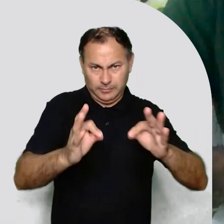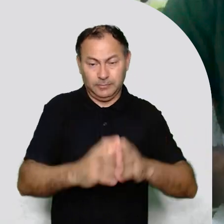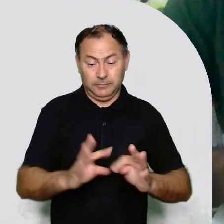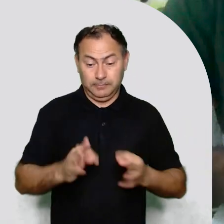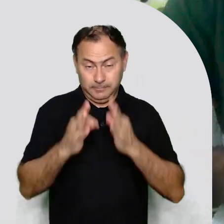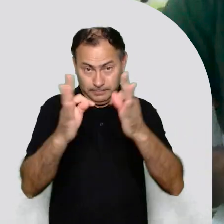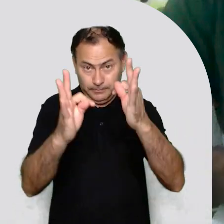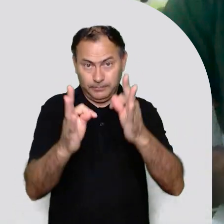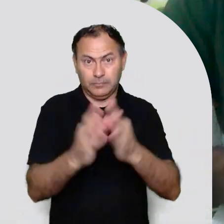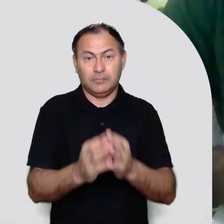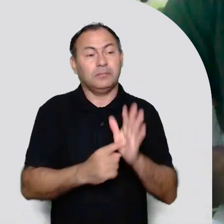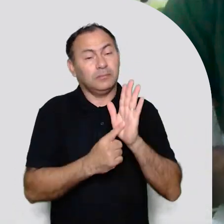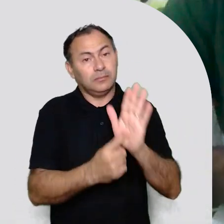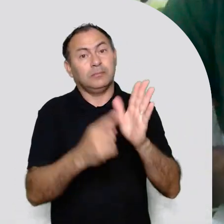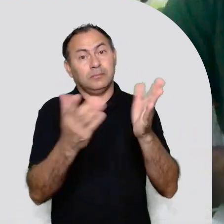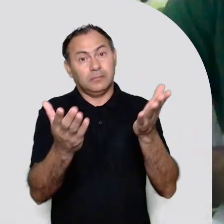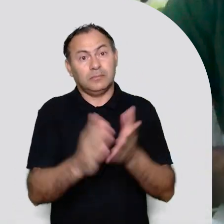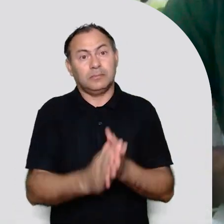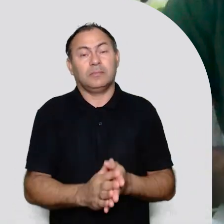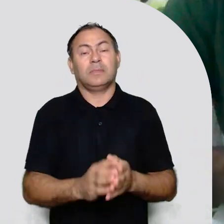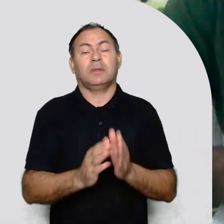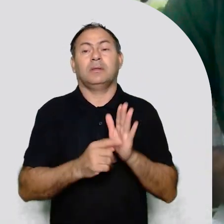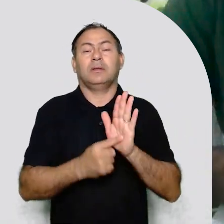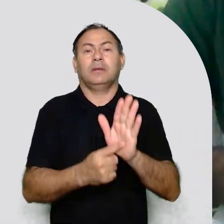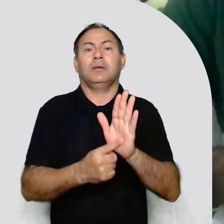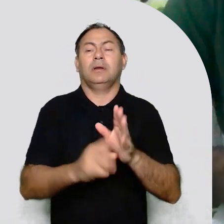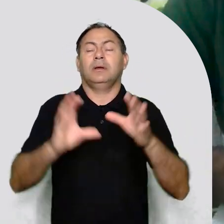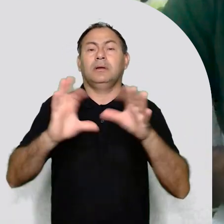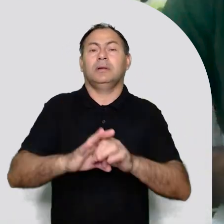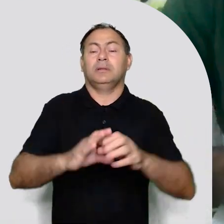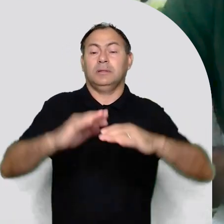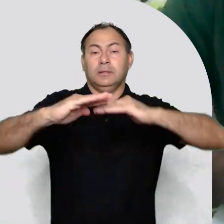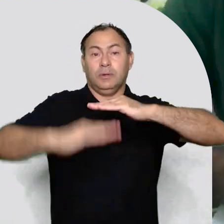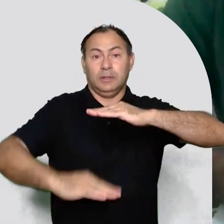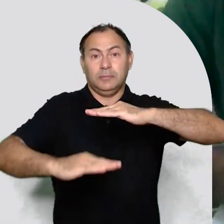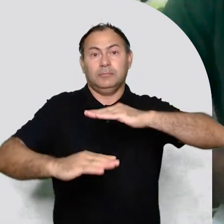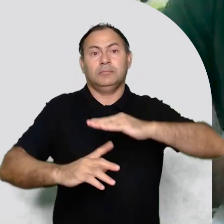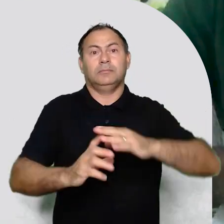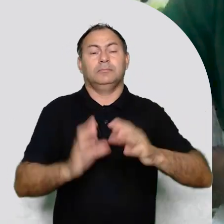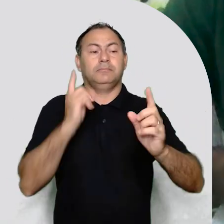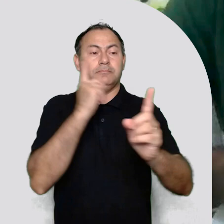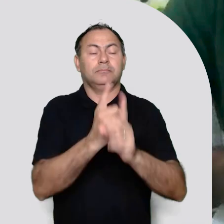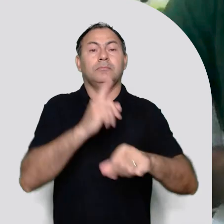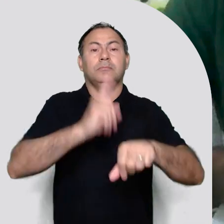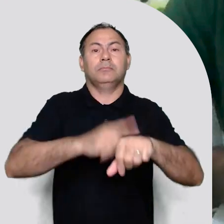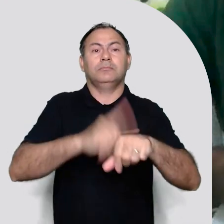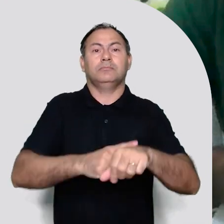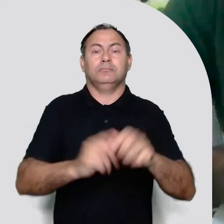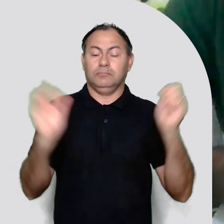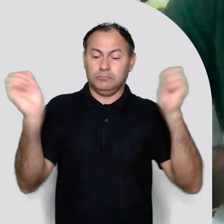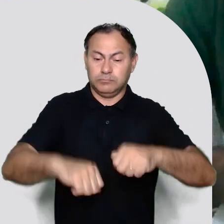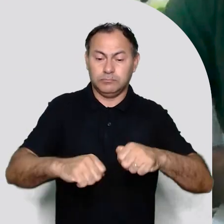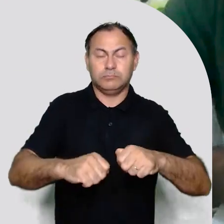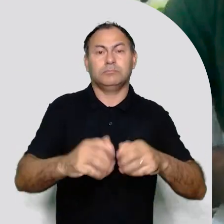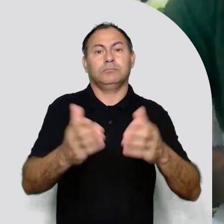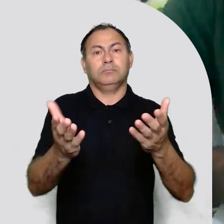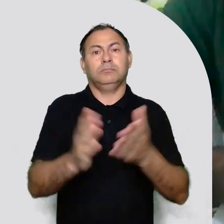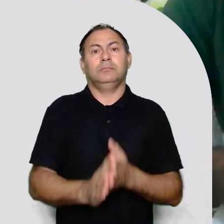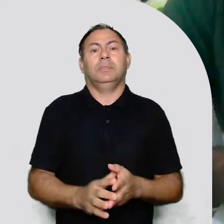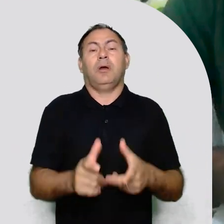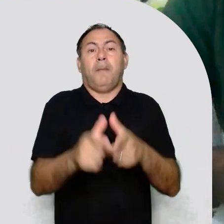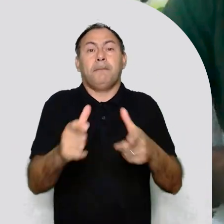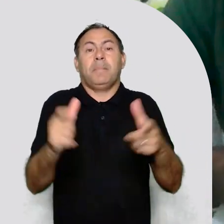a tecnologia que aparentemente viria para diminuir essas desigualdades se encontra no momento potencializando